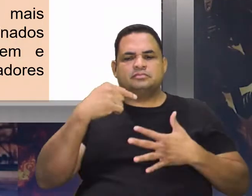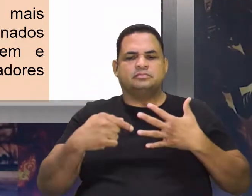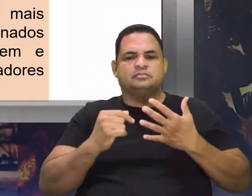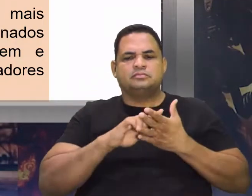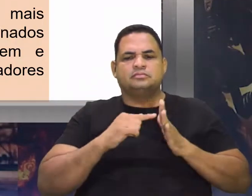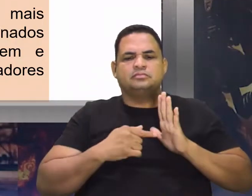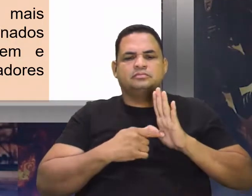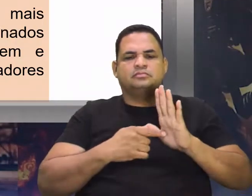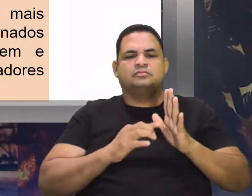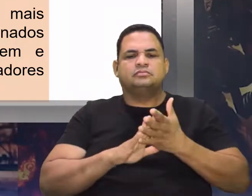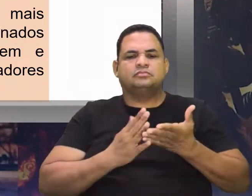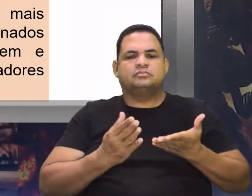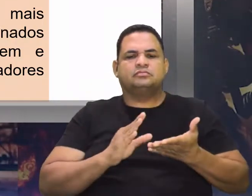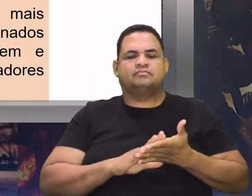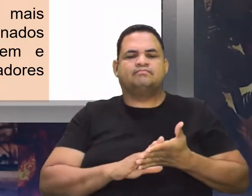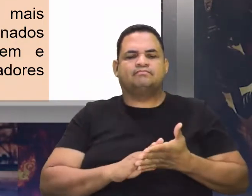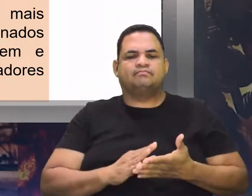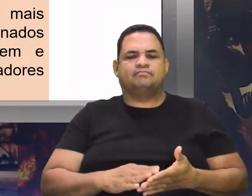se demonstrarem